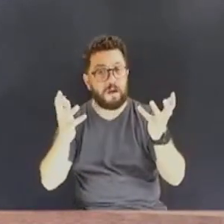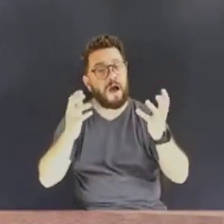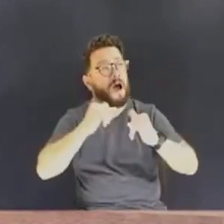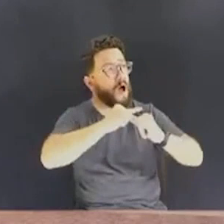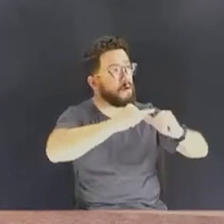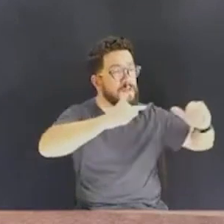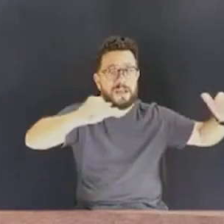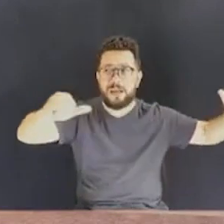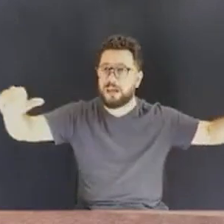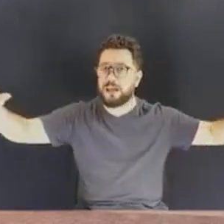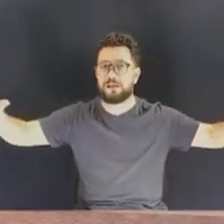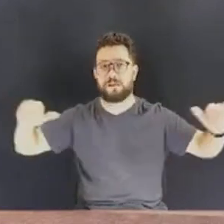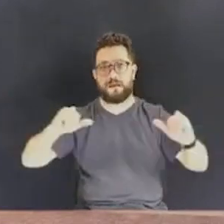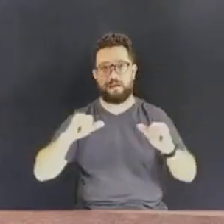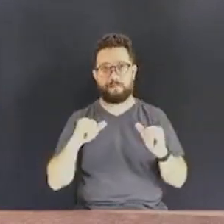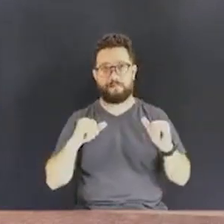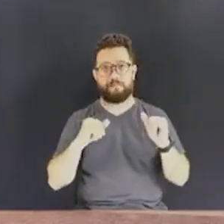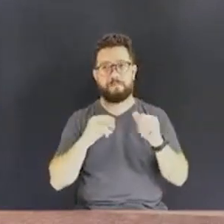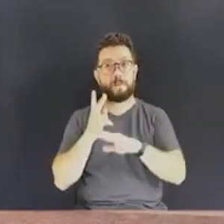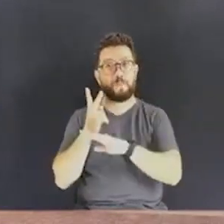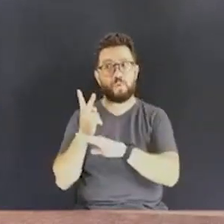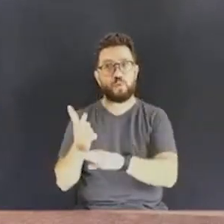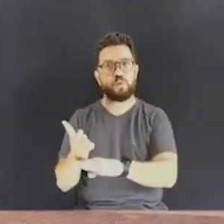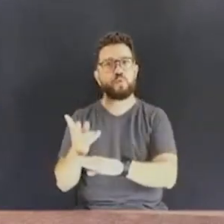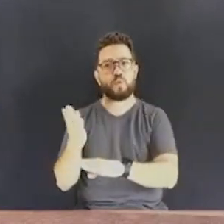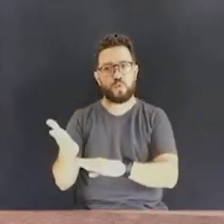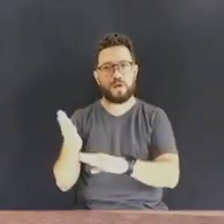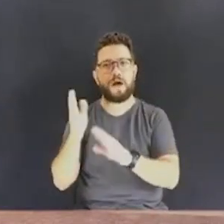busquem essa ferramenta no município, que é bastante importante.